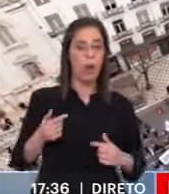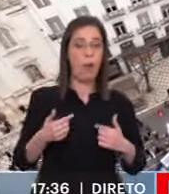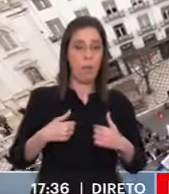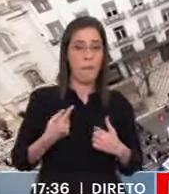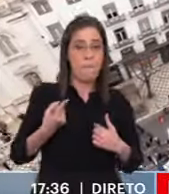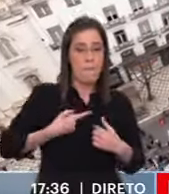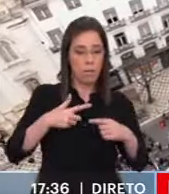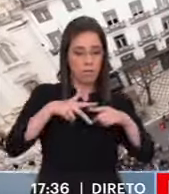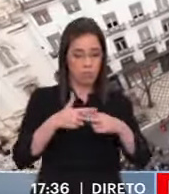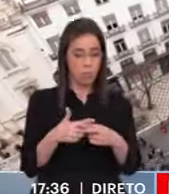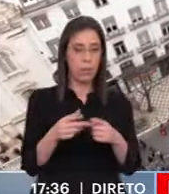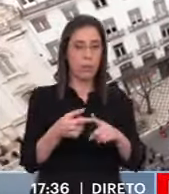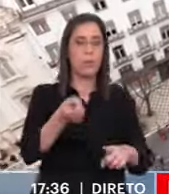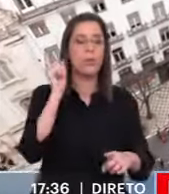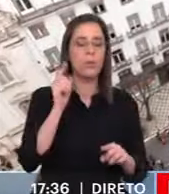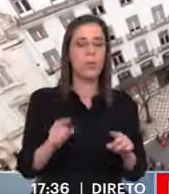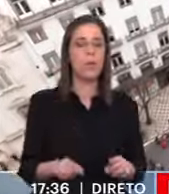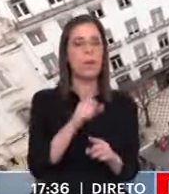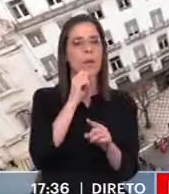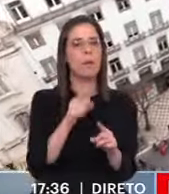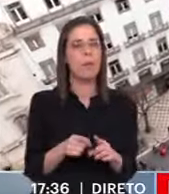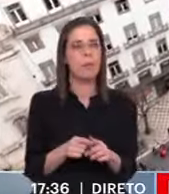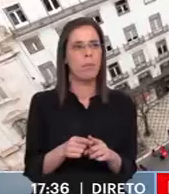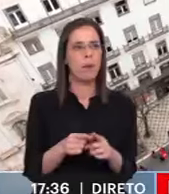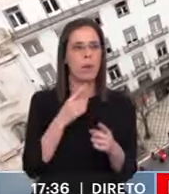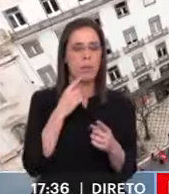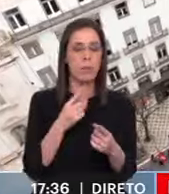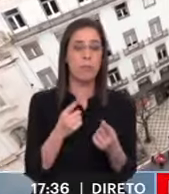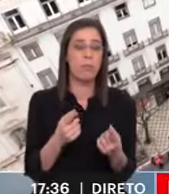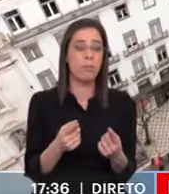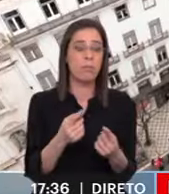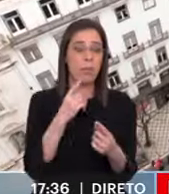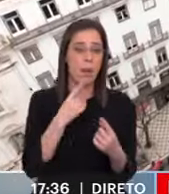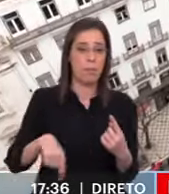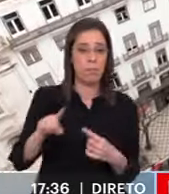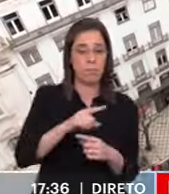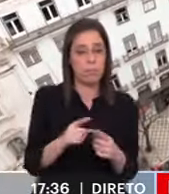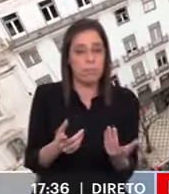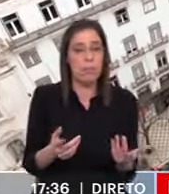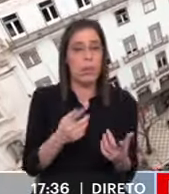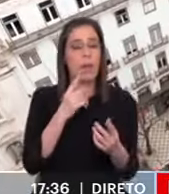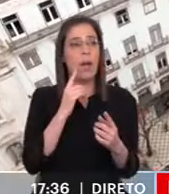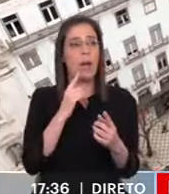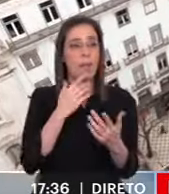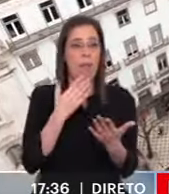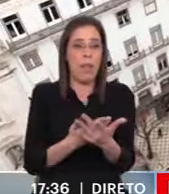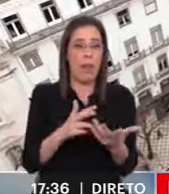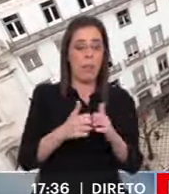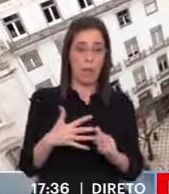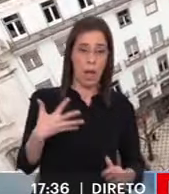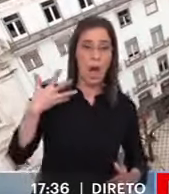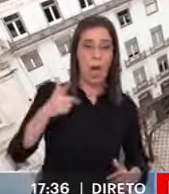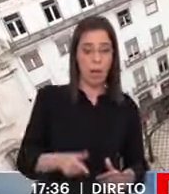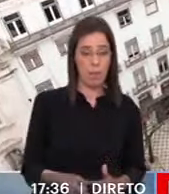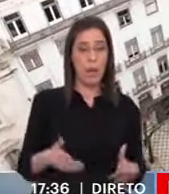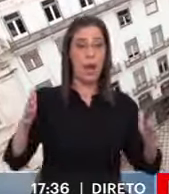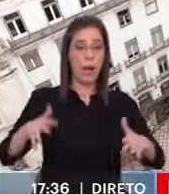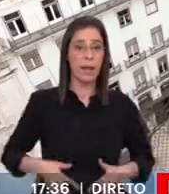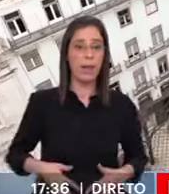a reparação do equipamento, pode não ser fraturante, mas é sintomático. Sim, amanhã há uma